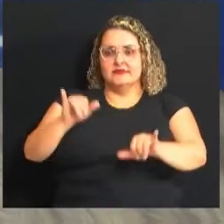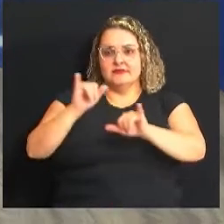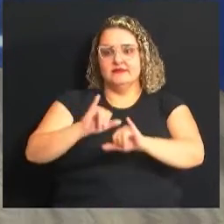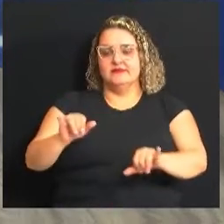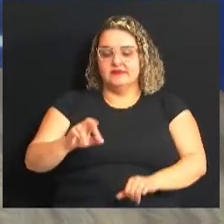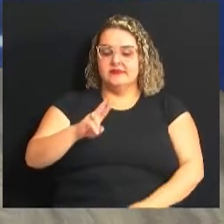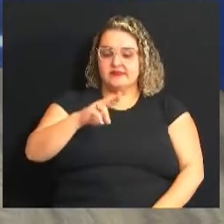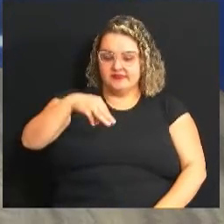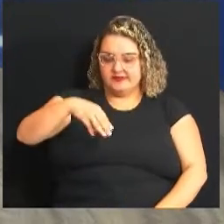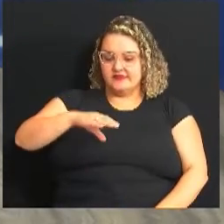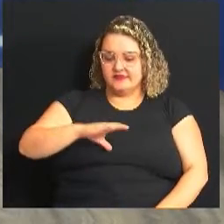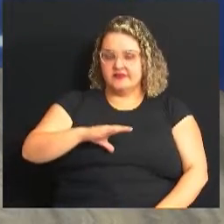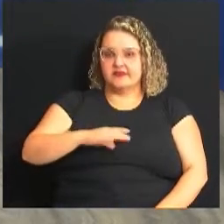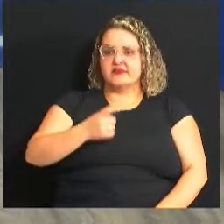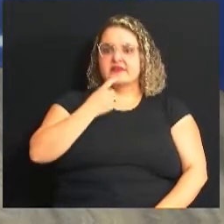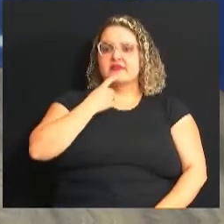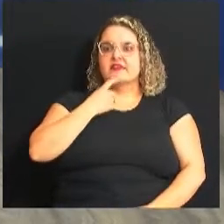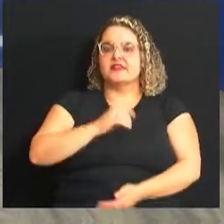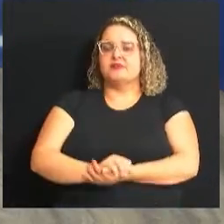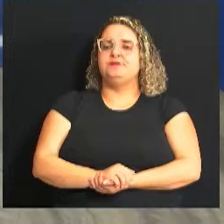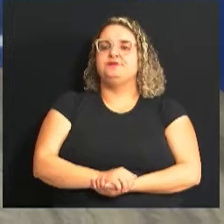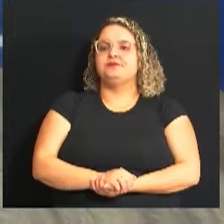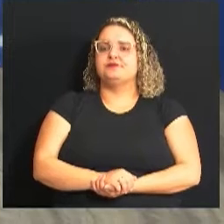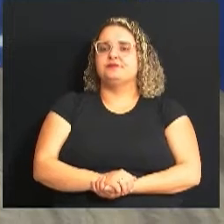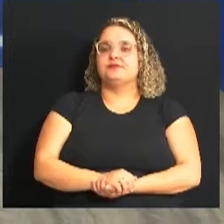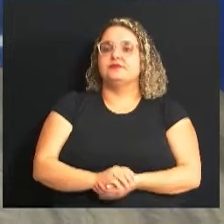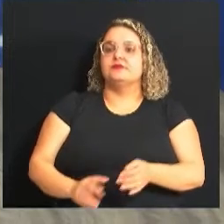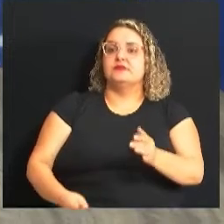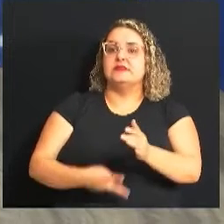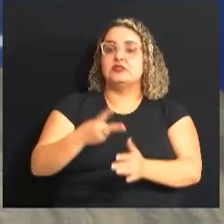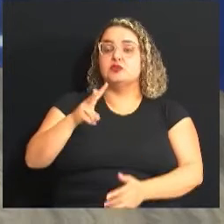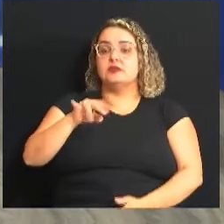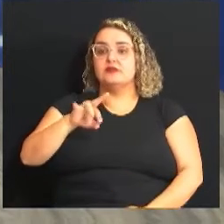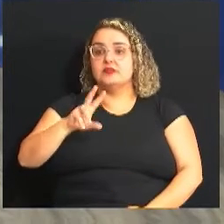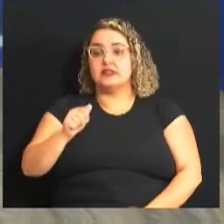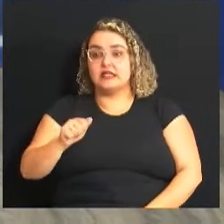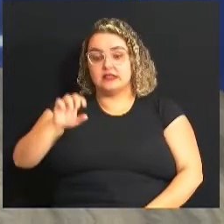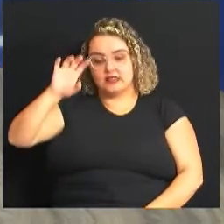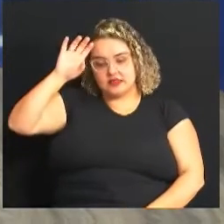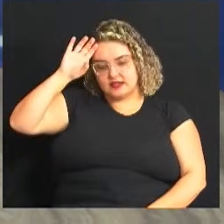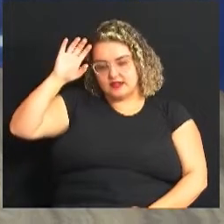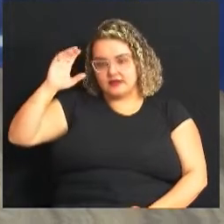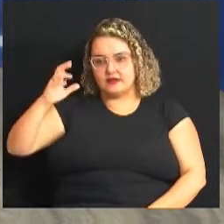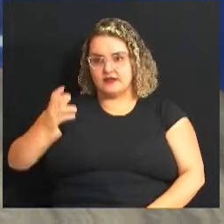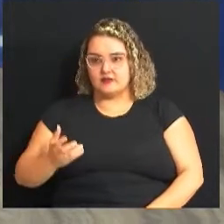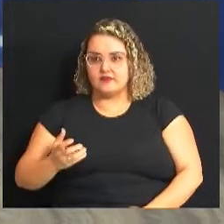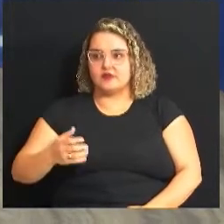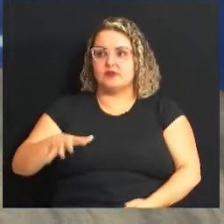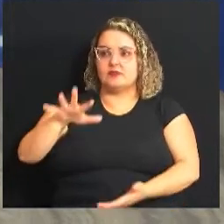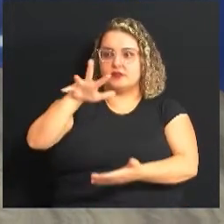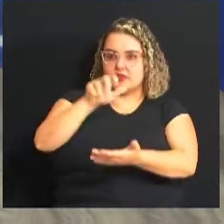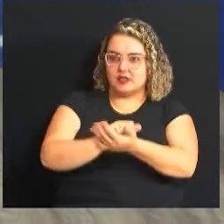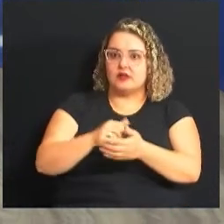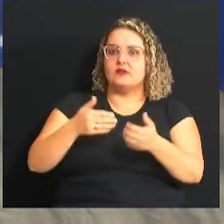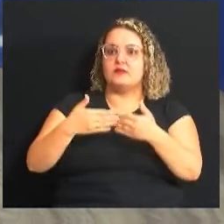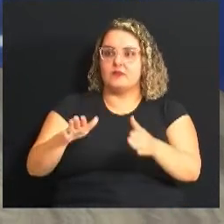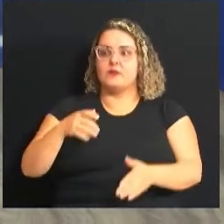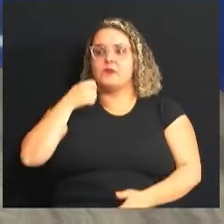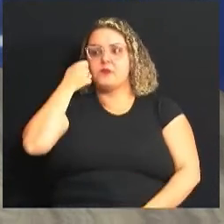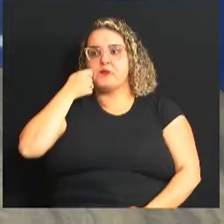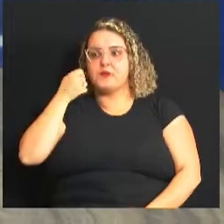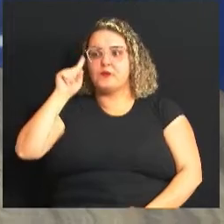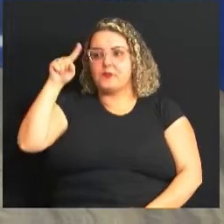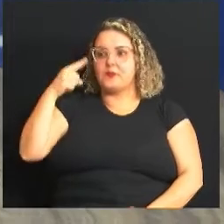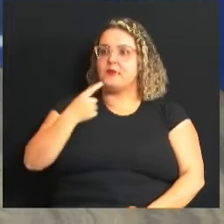de Campinas, segunda virada afrocultural está com inscrições abertas para os artistas, hein, Mirna?